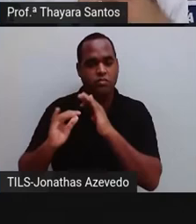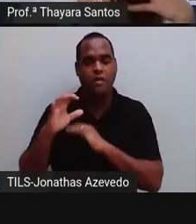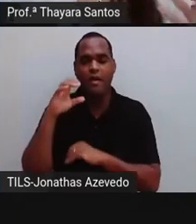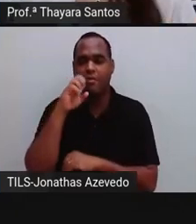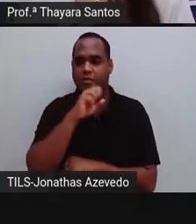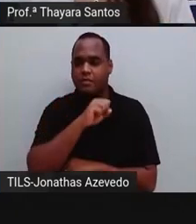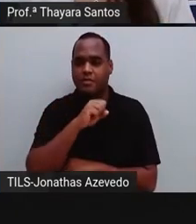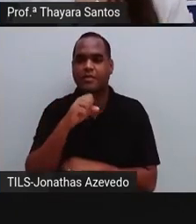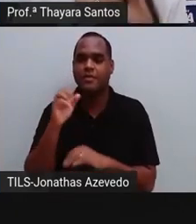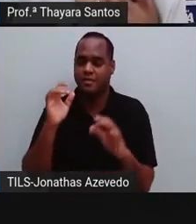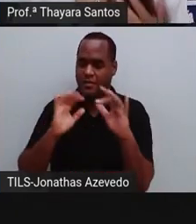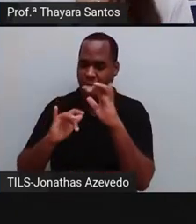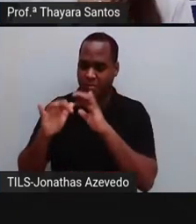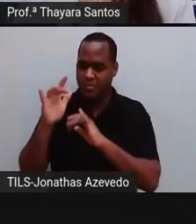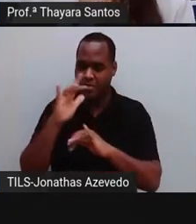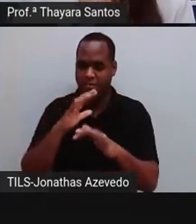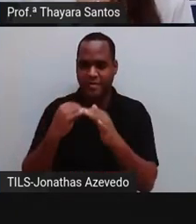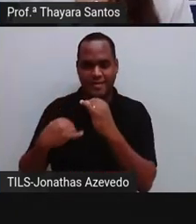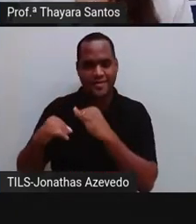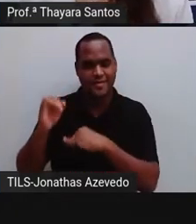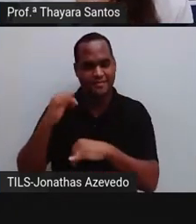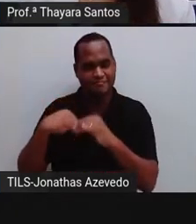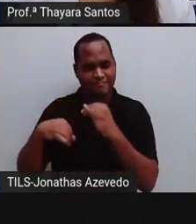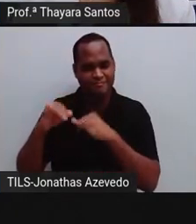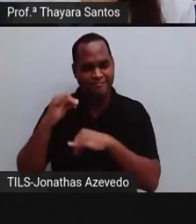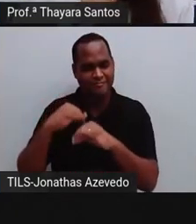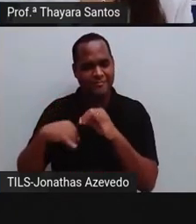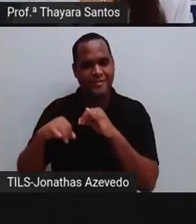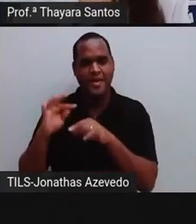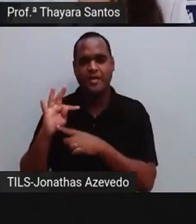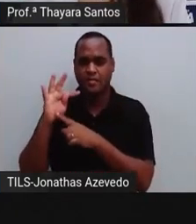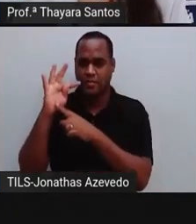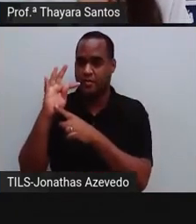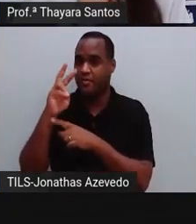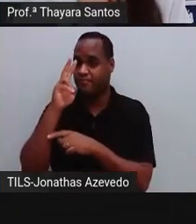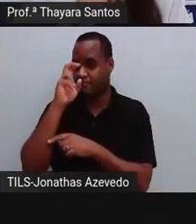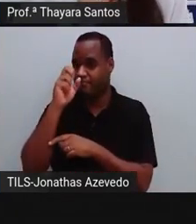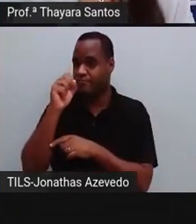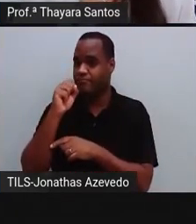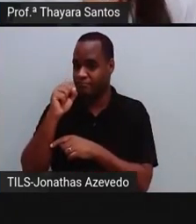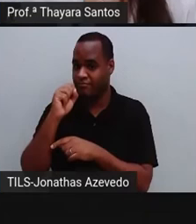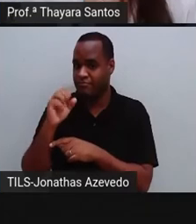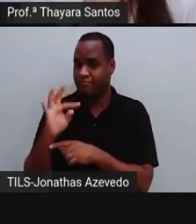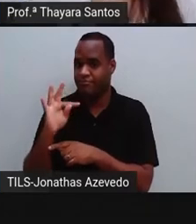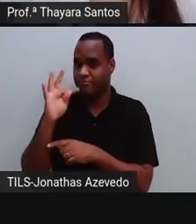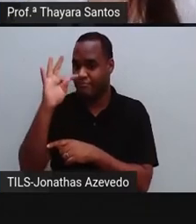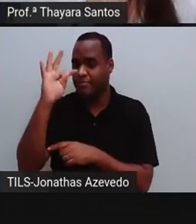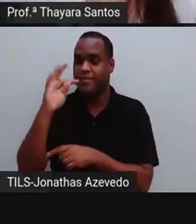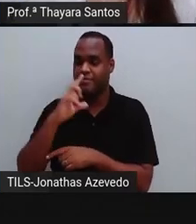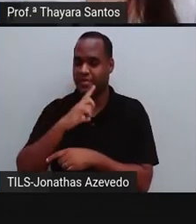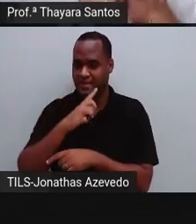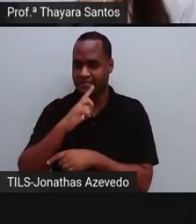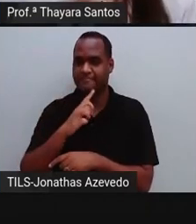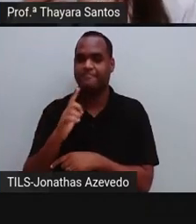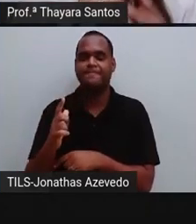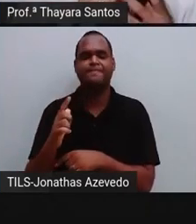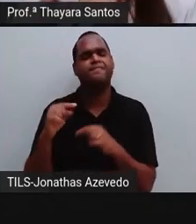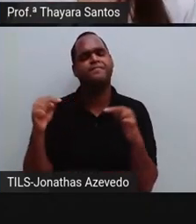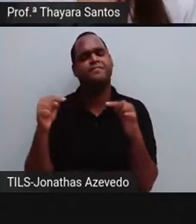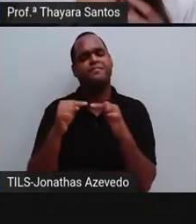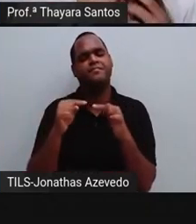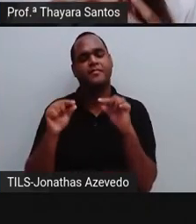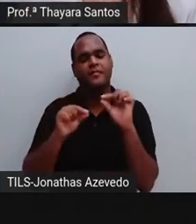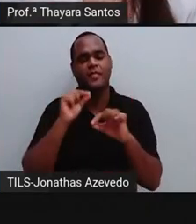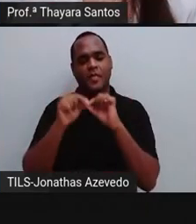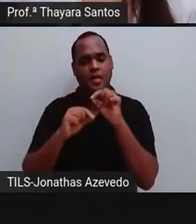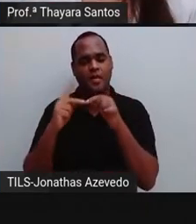Então eles estão produzindo muita energia aí e a temperatura está mais alta. Então quanto mais esses átomos